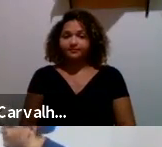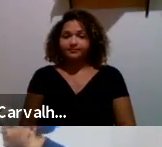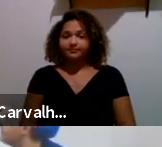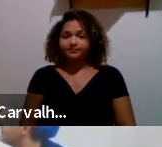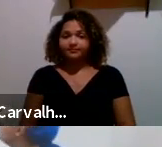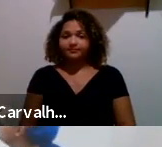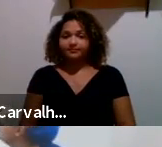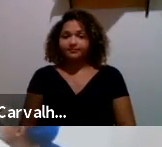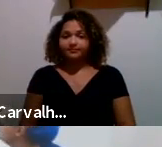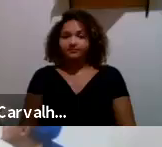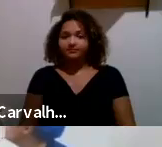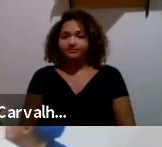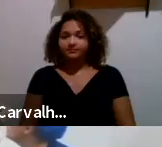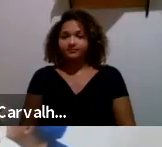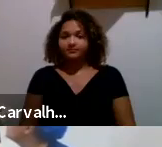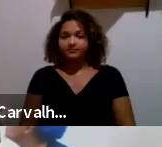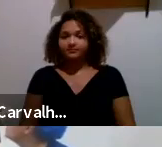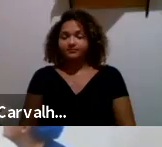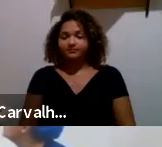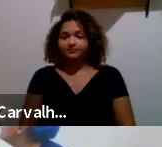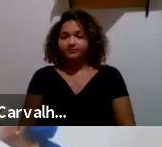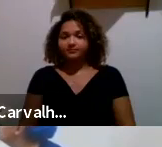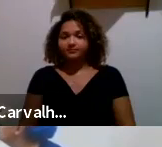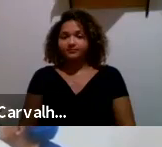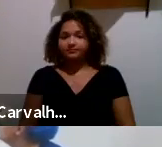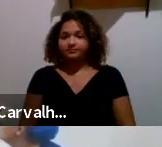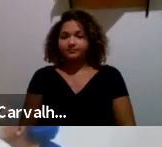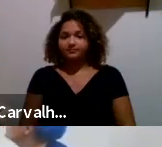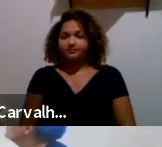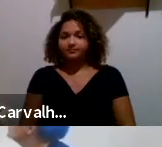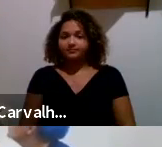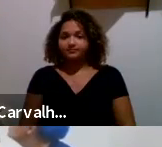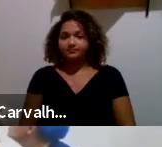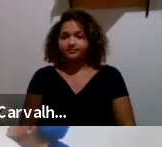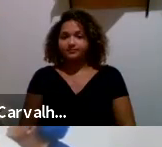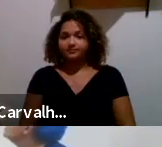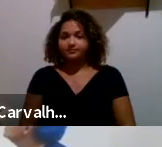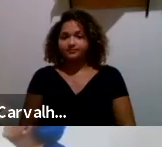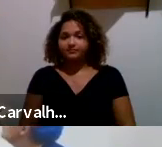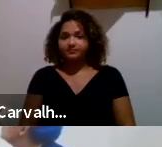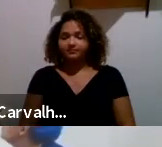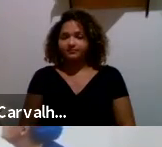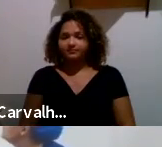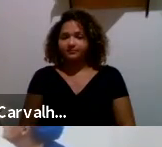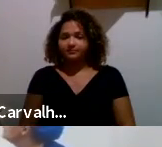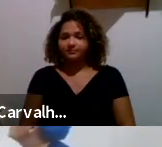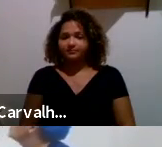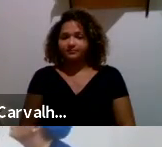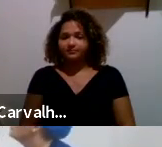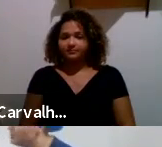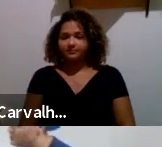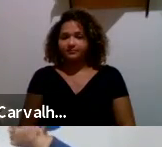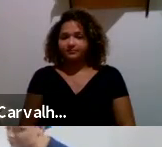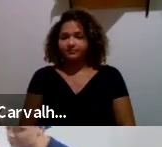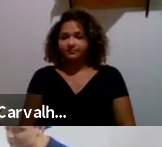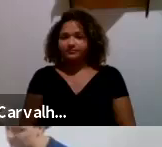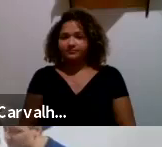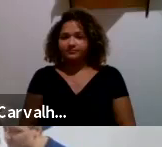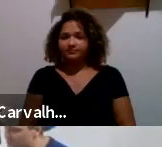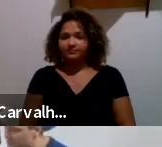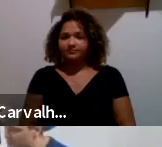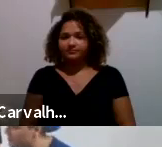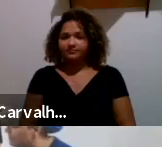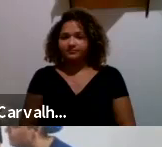é clarinho. Daqui a pouquinho pra você. Existe uma dúvida diferente. Acho que ele tá querendo nascer. Daqui a pouquinho, tenho certeza que com